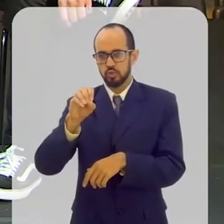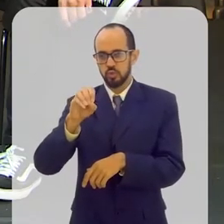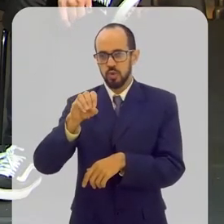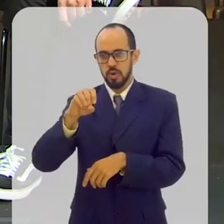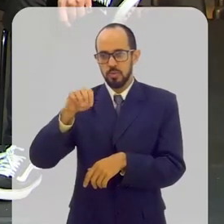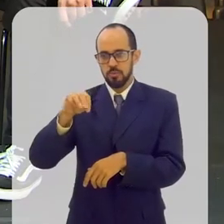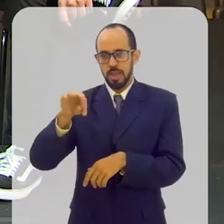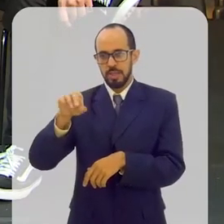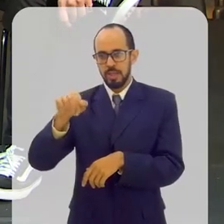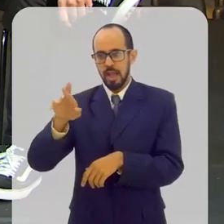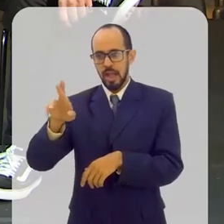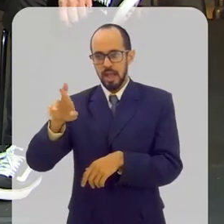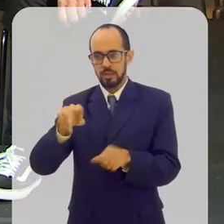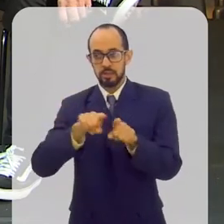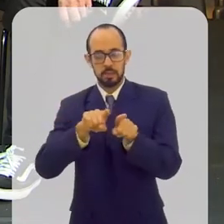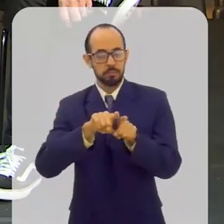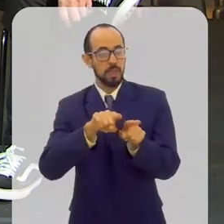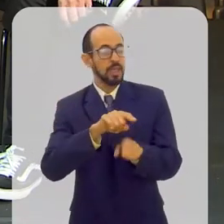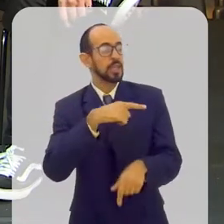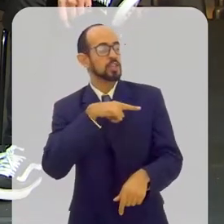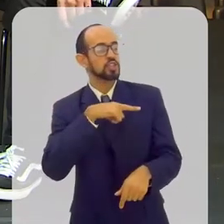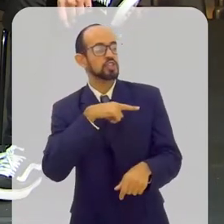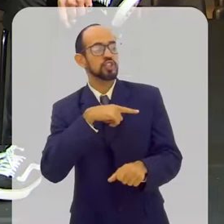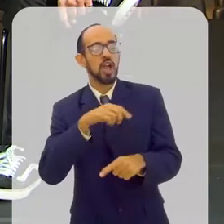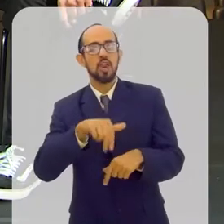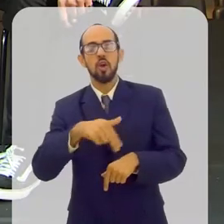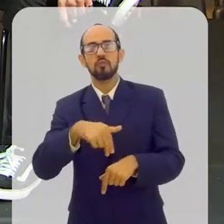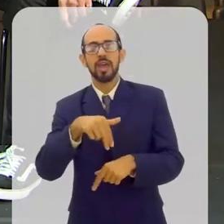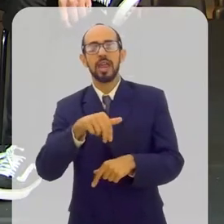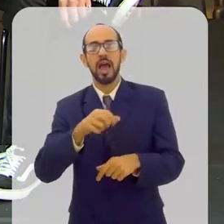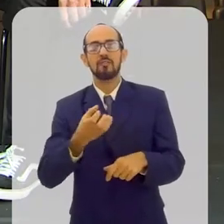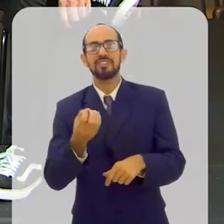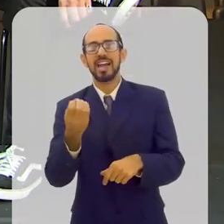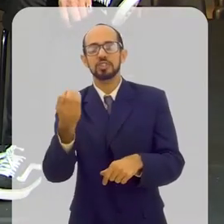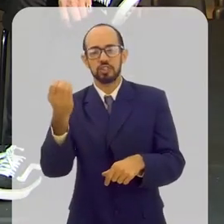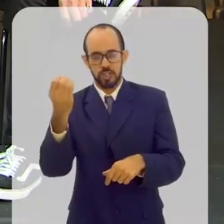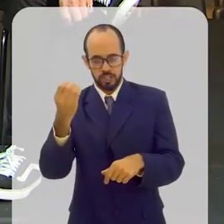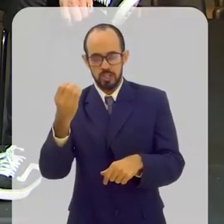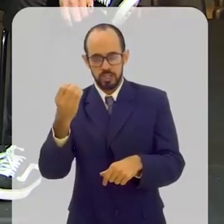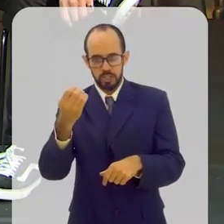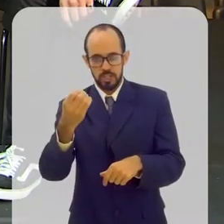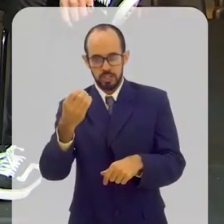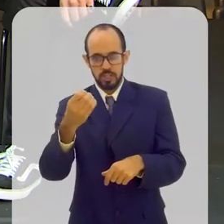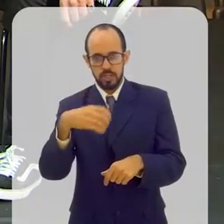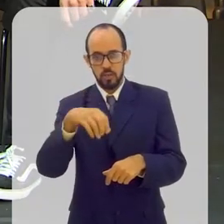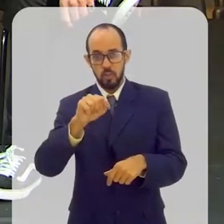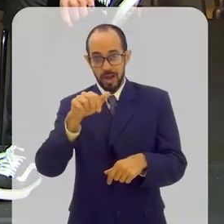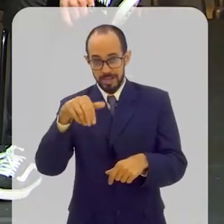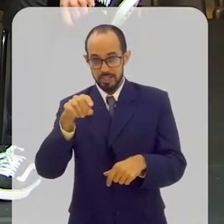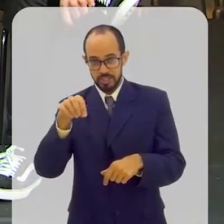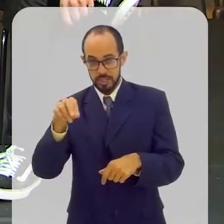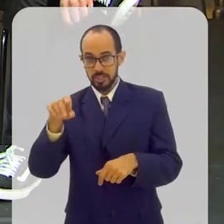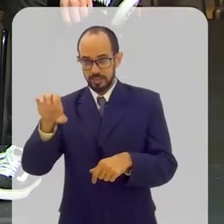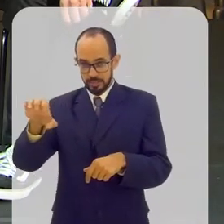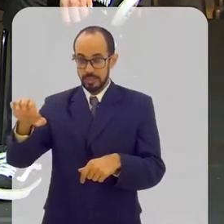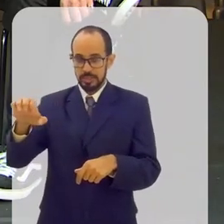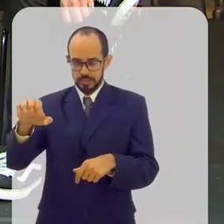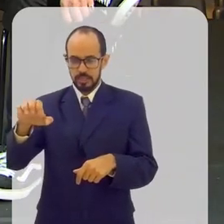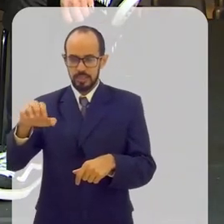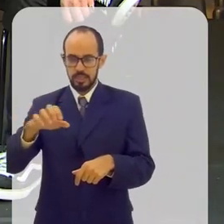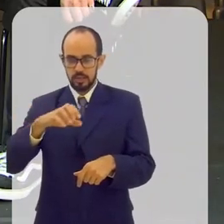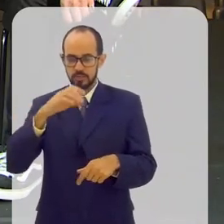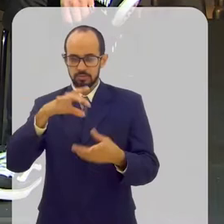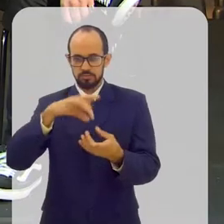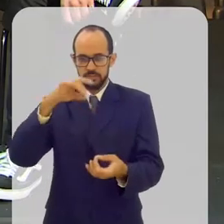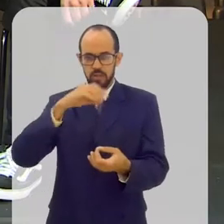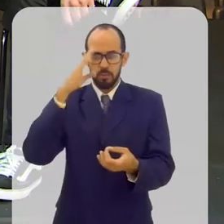daquele papel que o Alexandre possuía. A viagem. Ele, a viagem. E o Maurício me contou, o Maurício Matar,